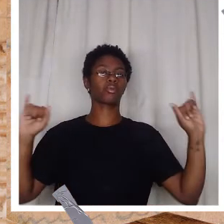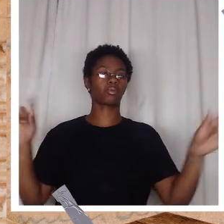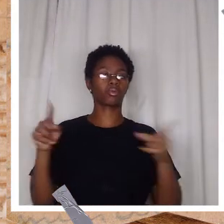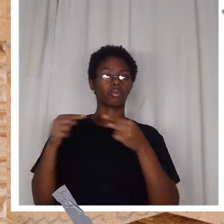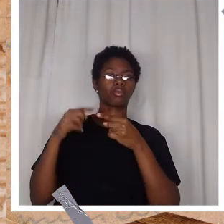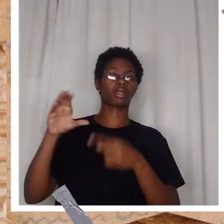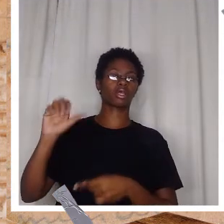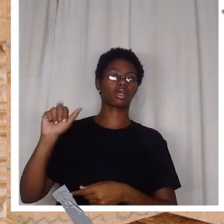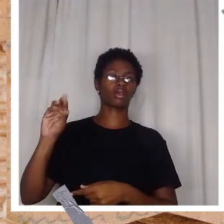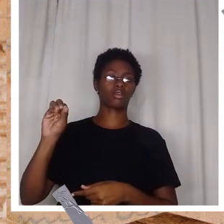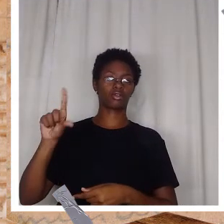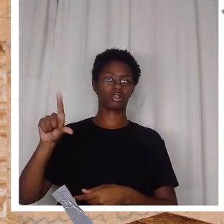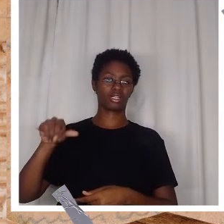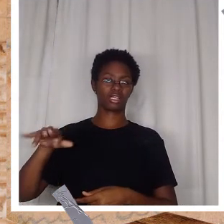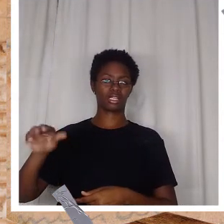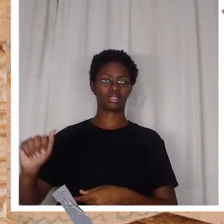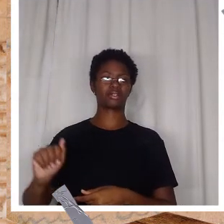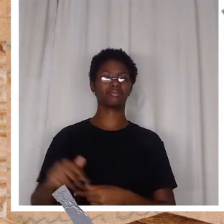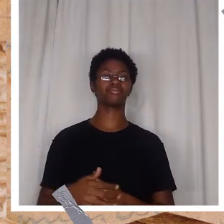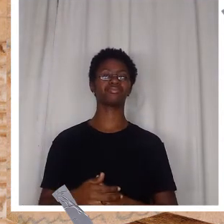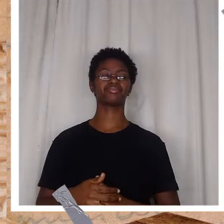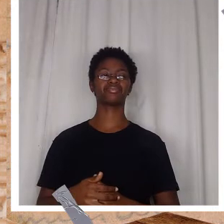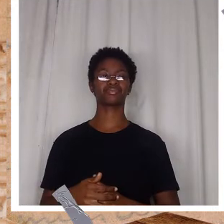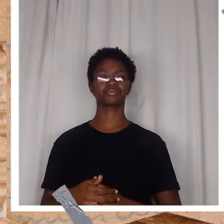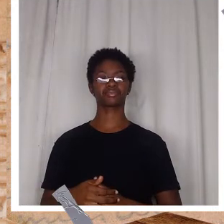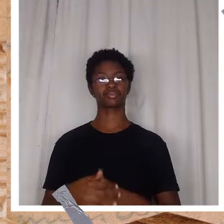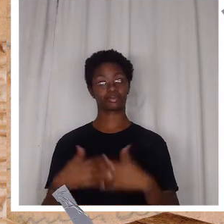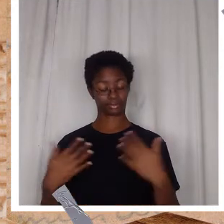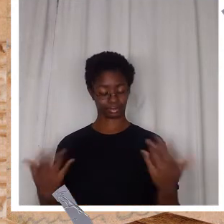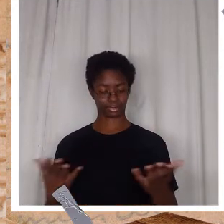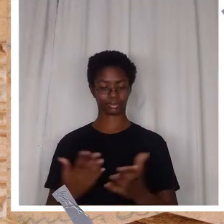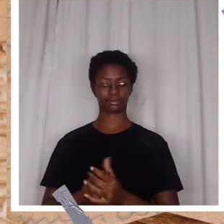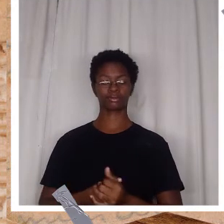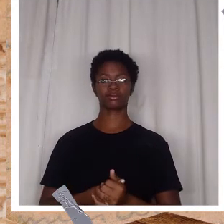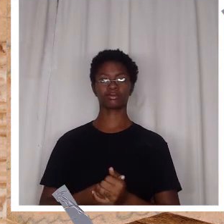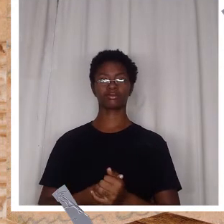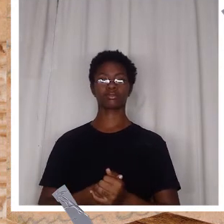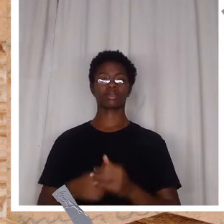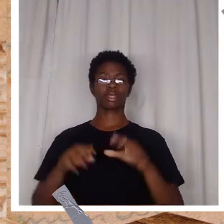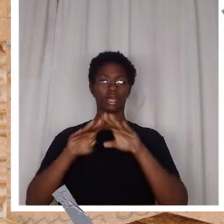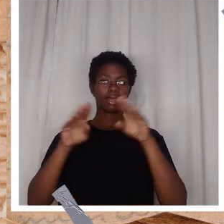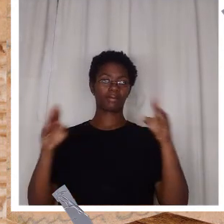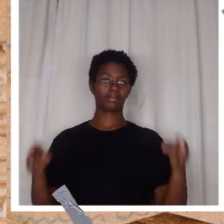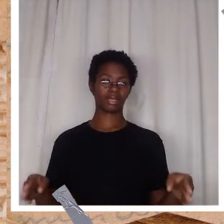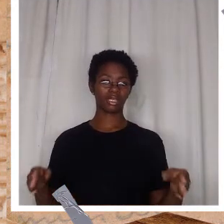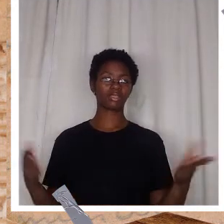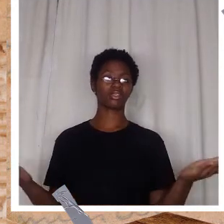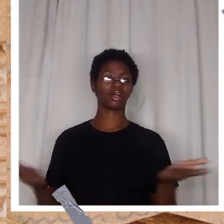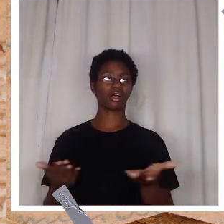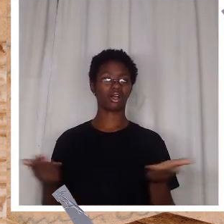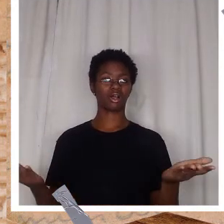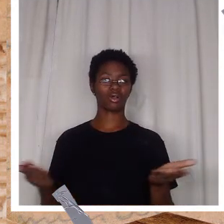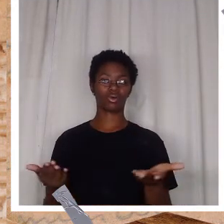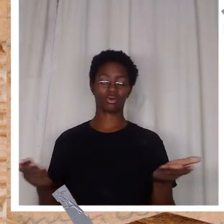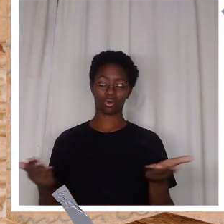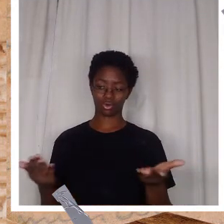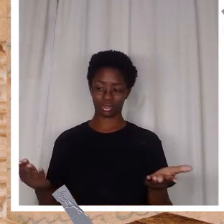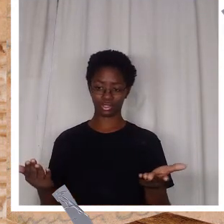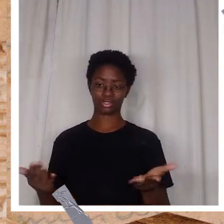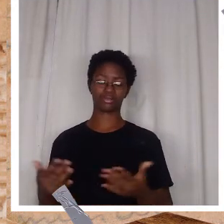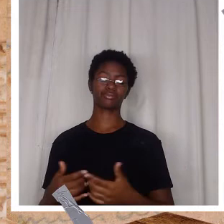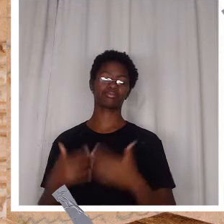É isso. Bom, vamos dedicar, então, a mesa para essa flor, né, que se foi